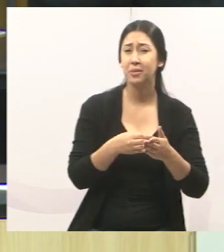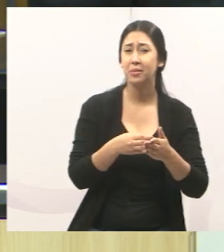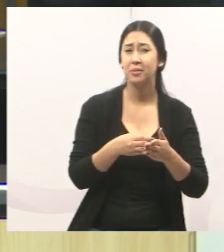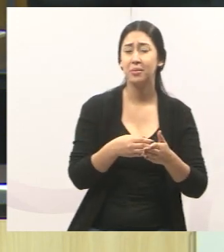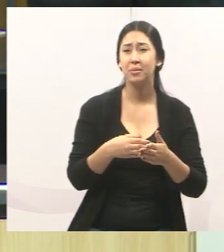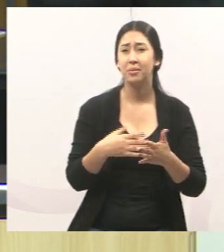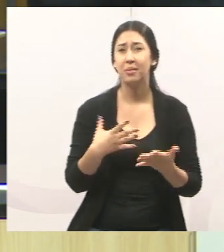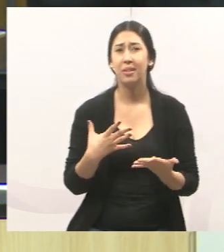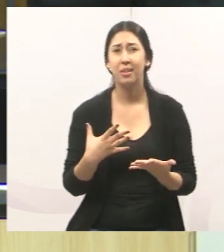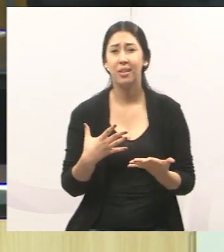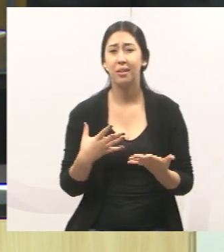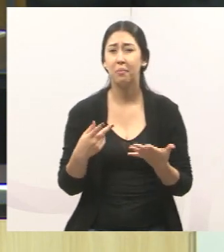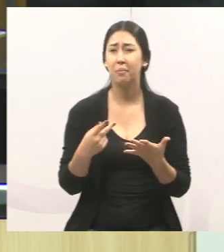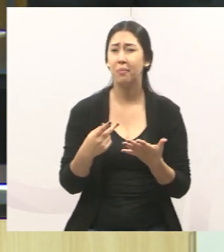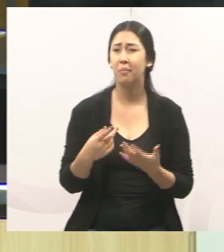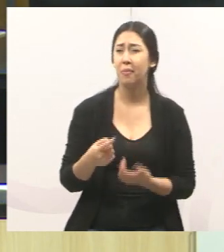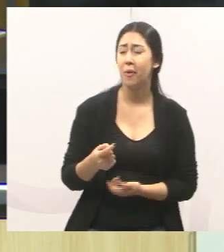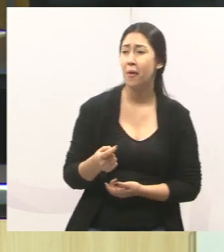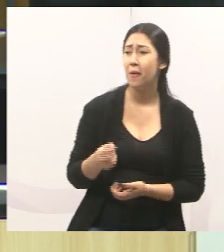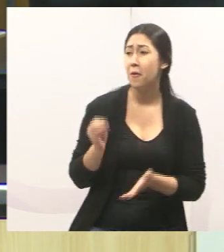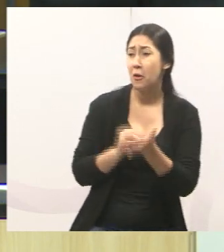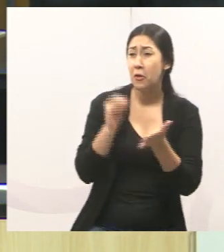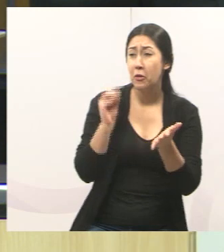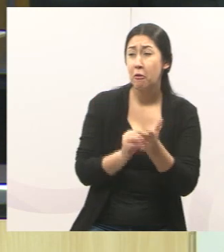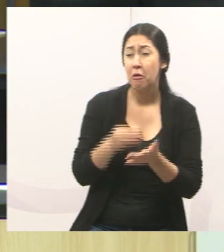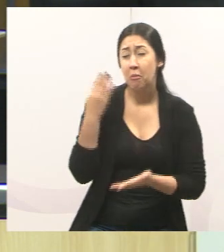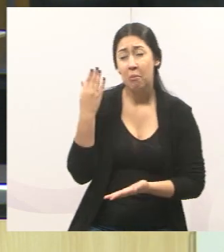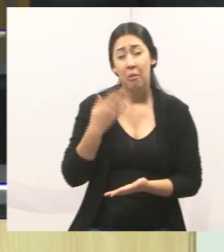vagamente a produção de prova técnica